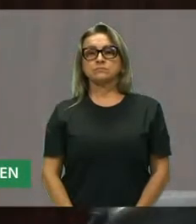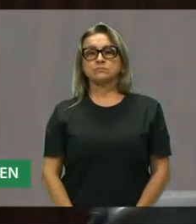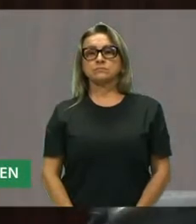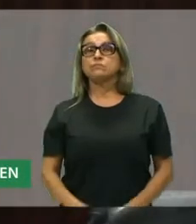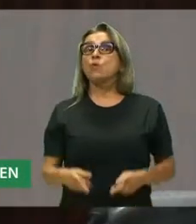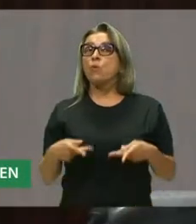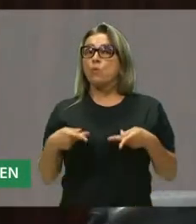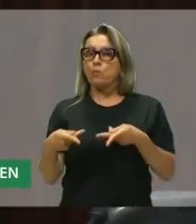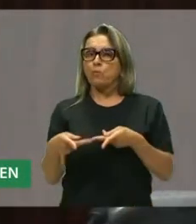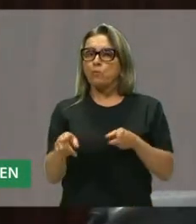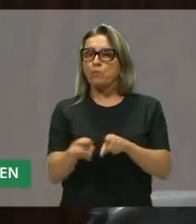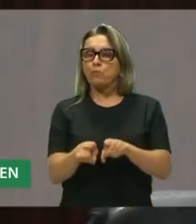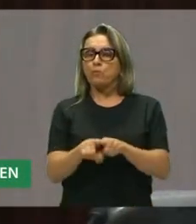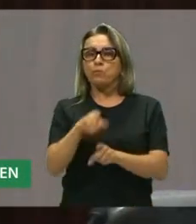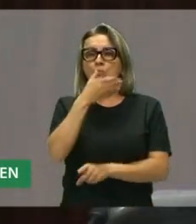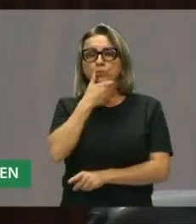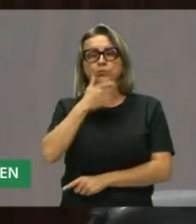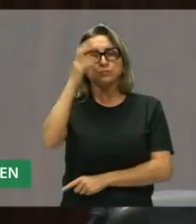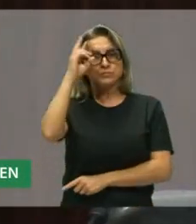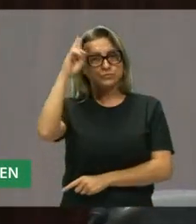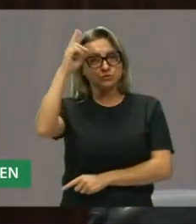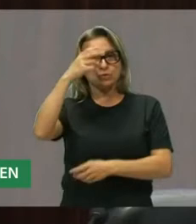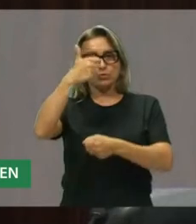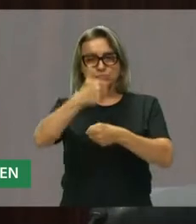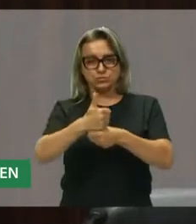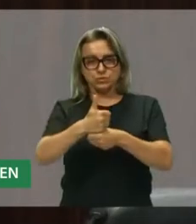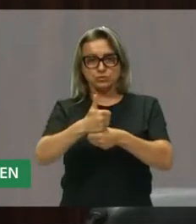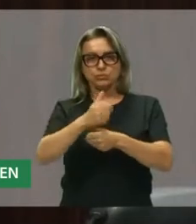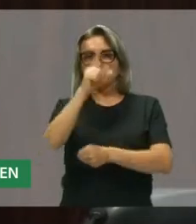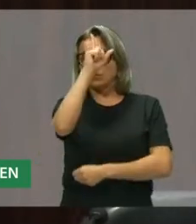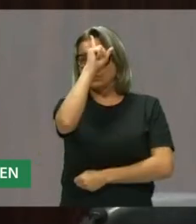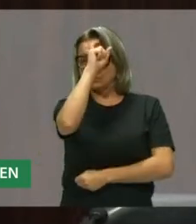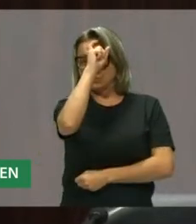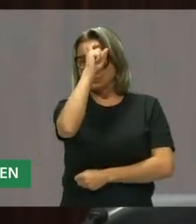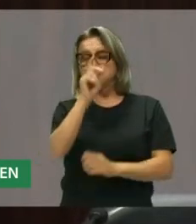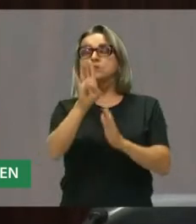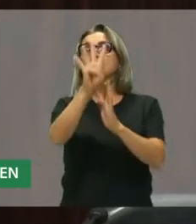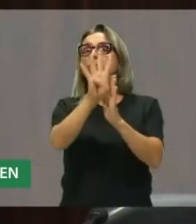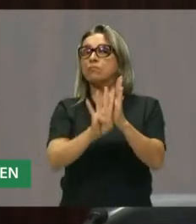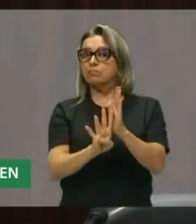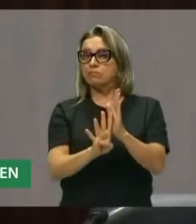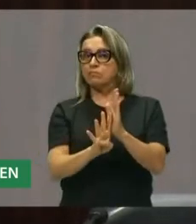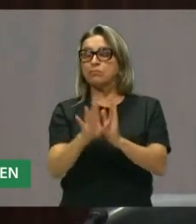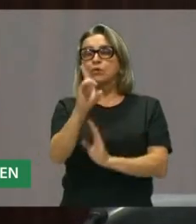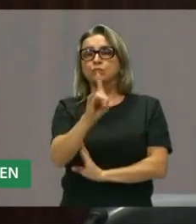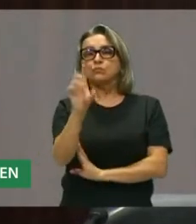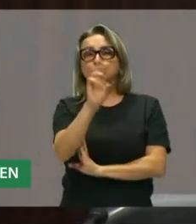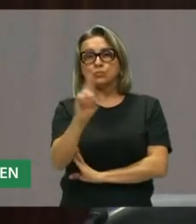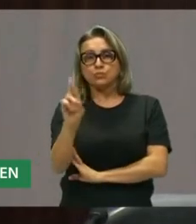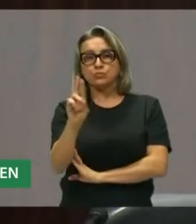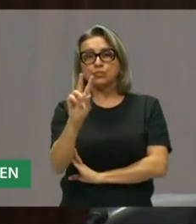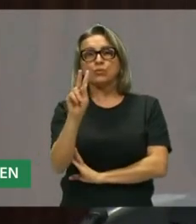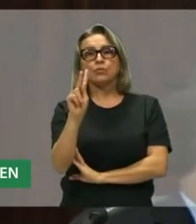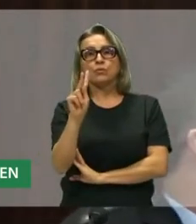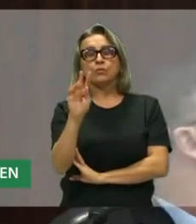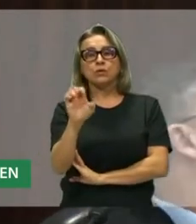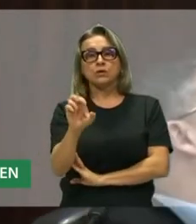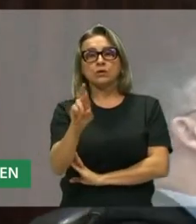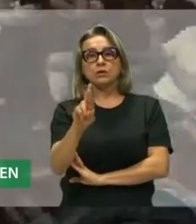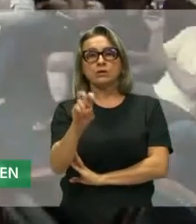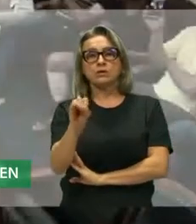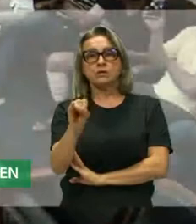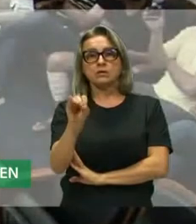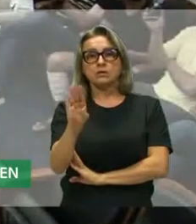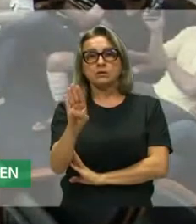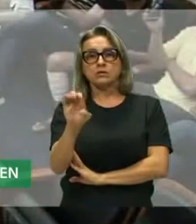Convidamos o senhor diretor clínico do Hospital e Maternidade Marieta Konder Bornhauser, Dr. Heriberto Luchtenberg.